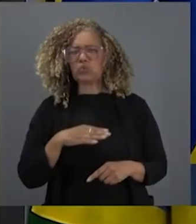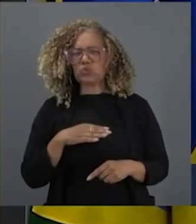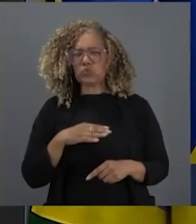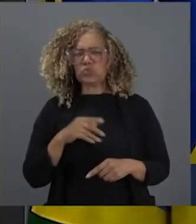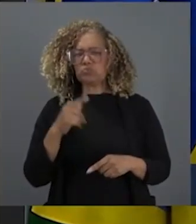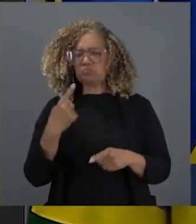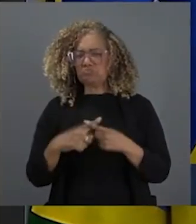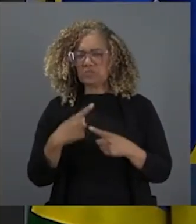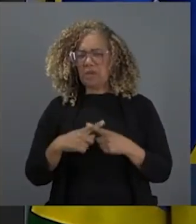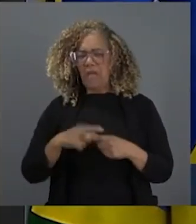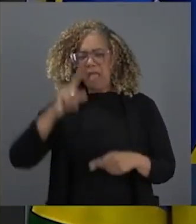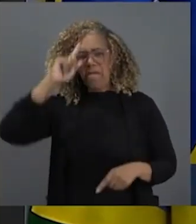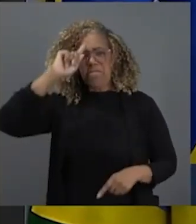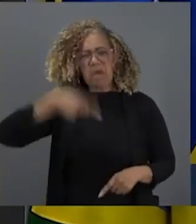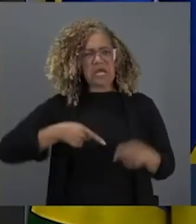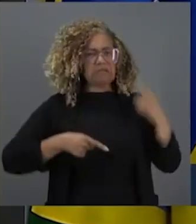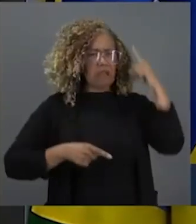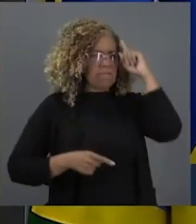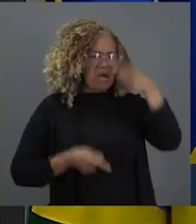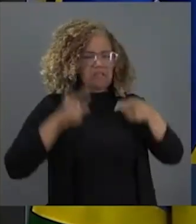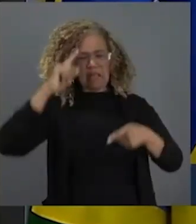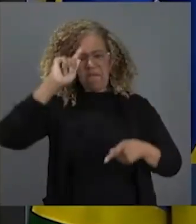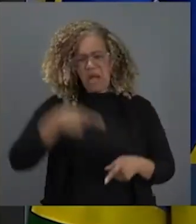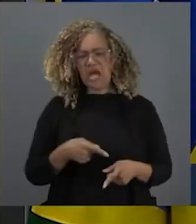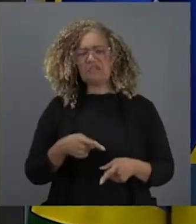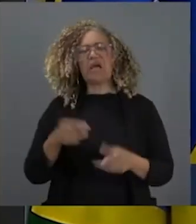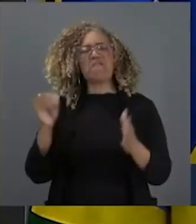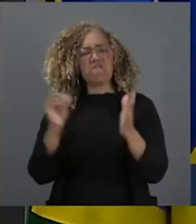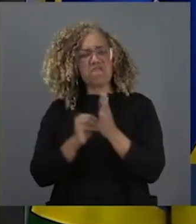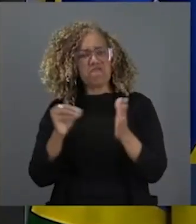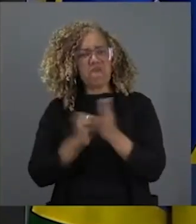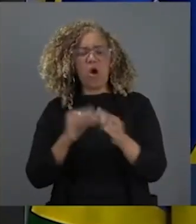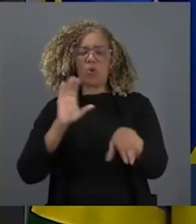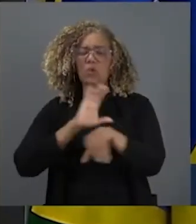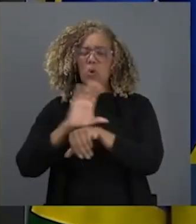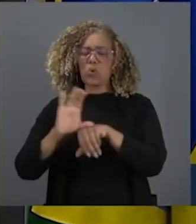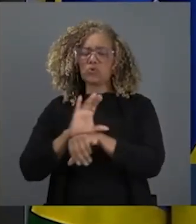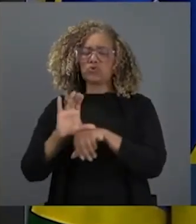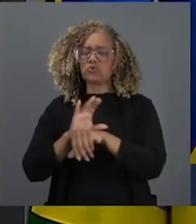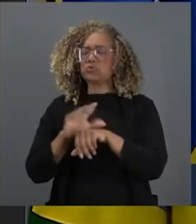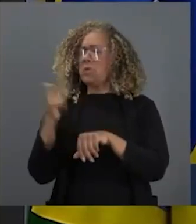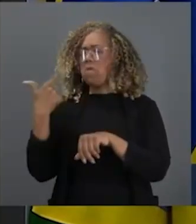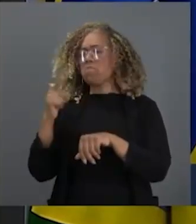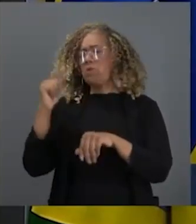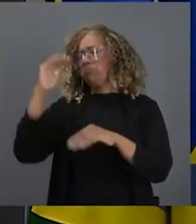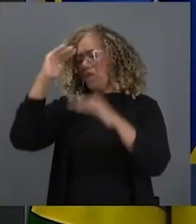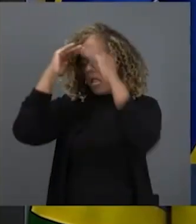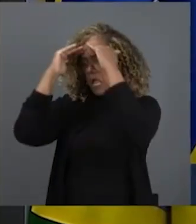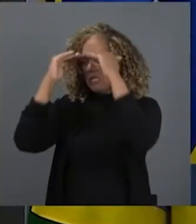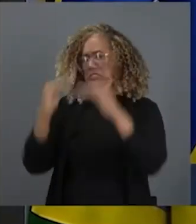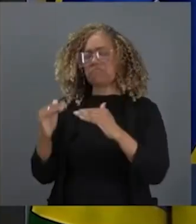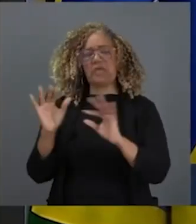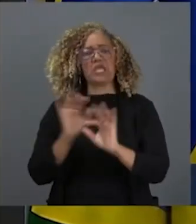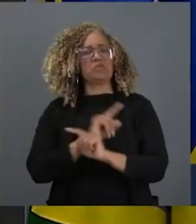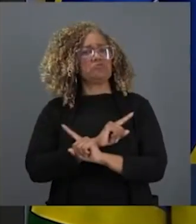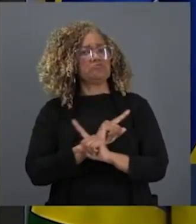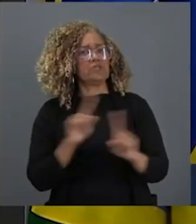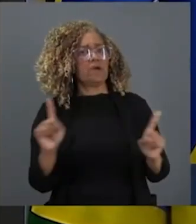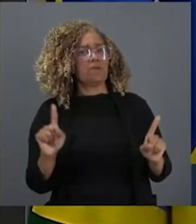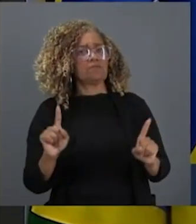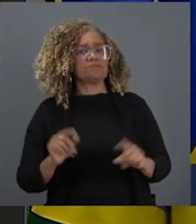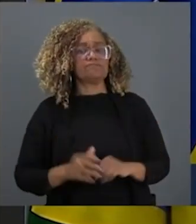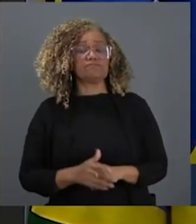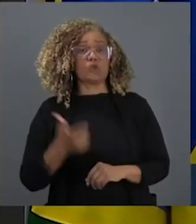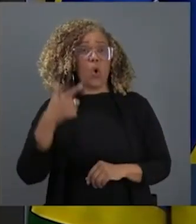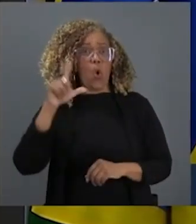que mandam e diz manda no país e diz respeito à constituição dia sim dia não agora ontem a